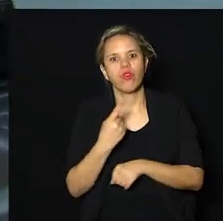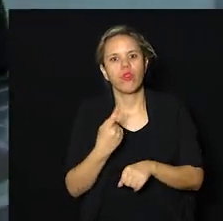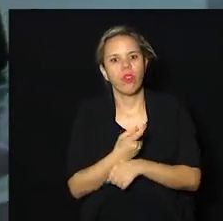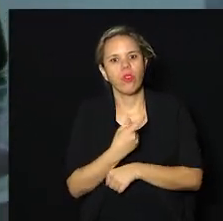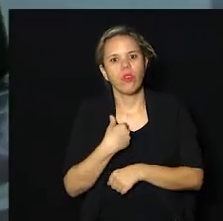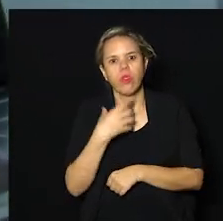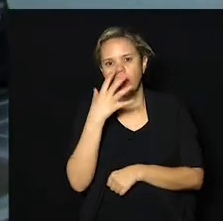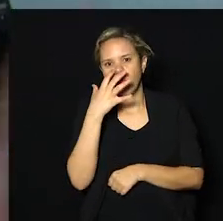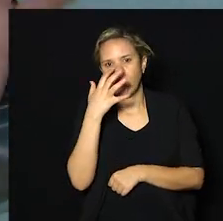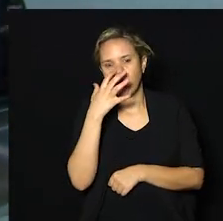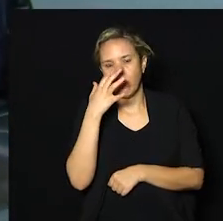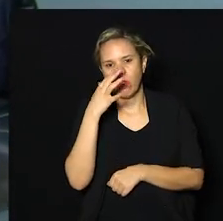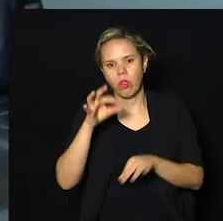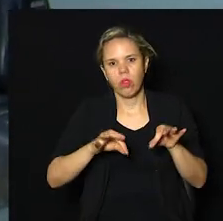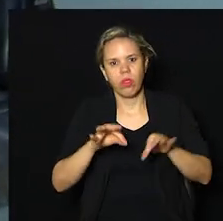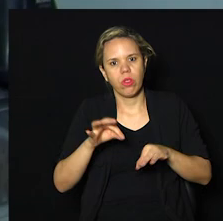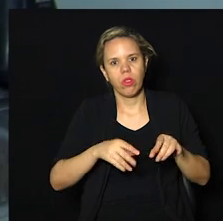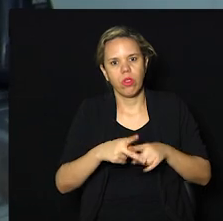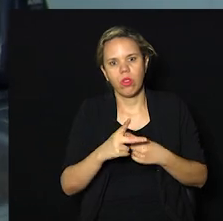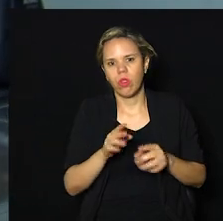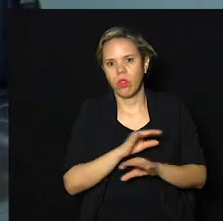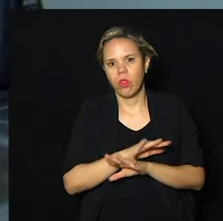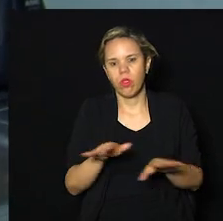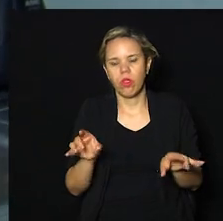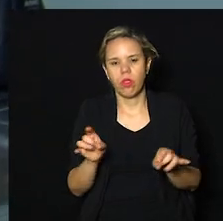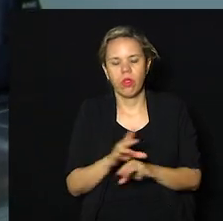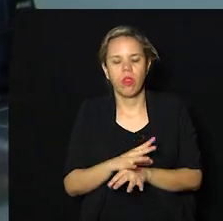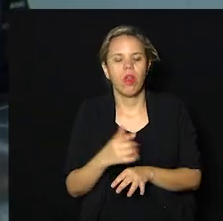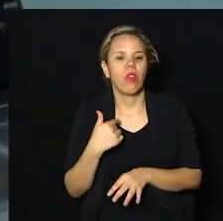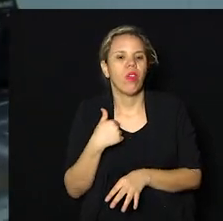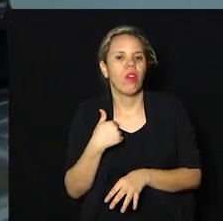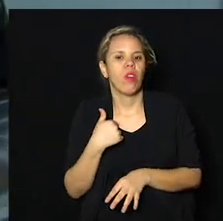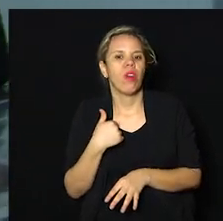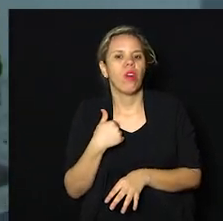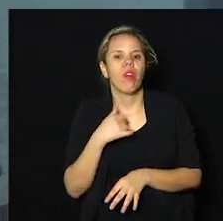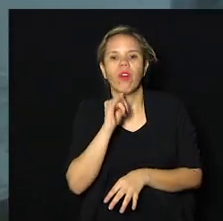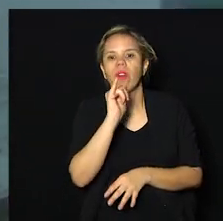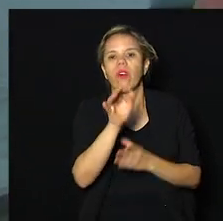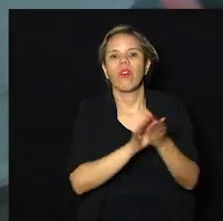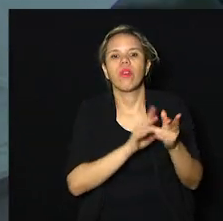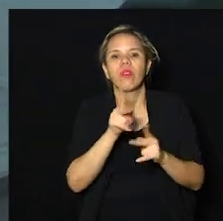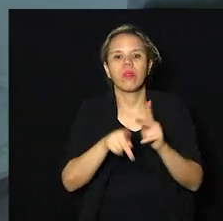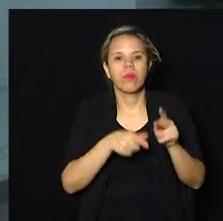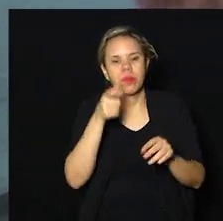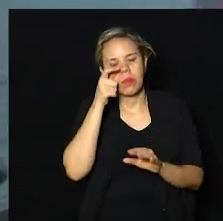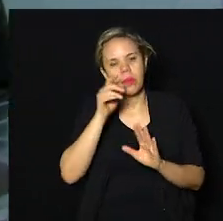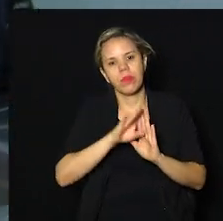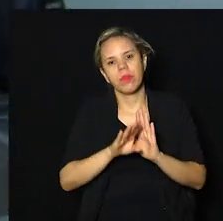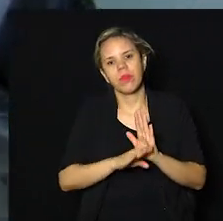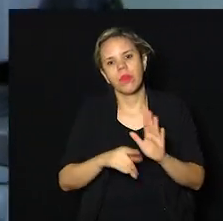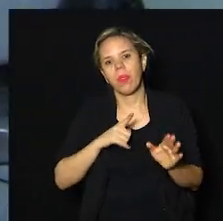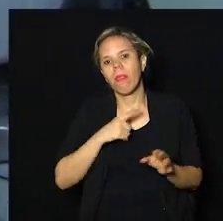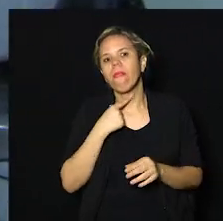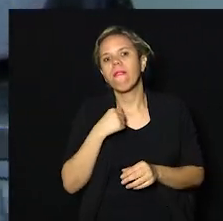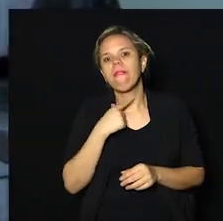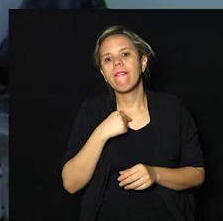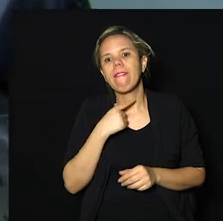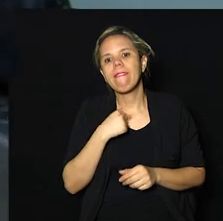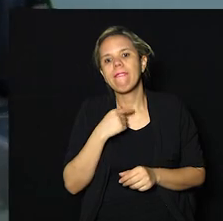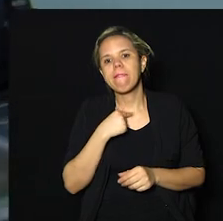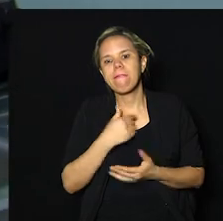Aí me apaixonei pela oficina e não saí mais. Desde então... que você pode falar para quem está assistindo o programa e de repente tem a vontade